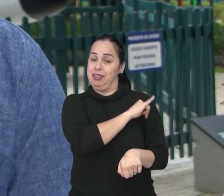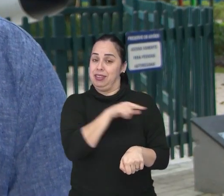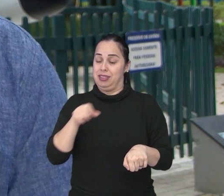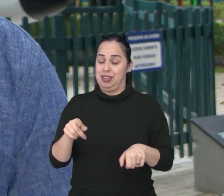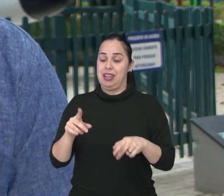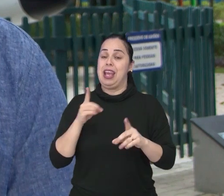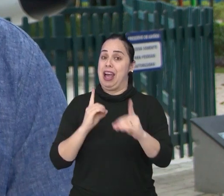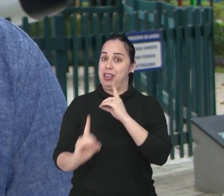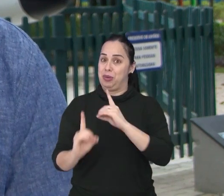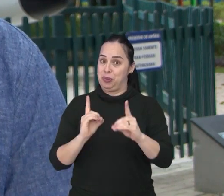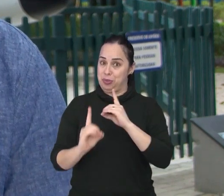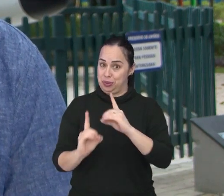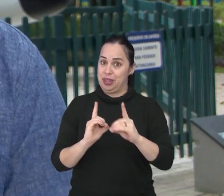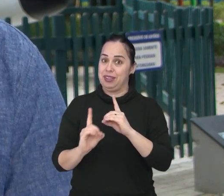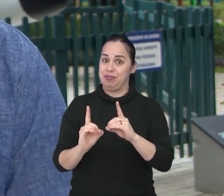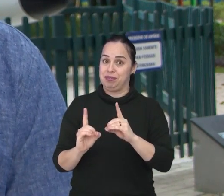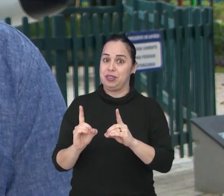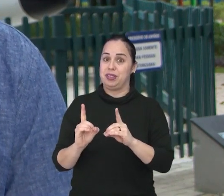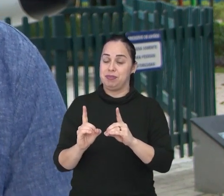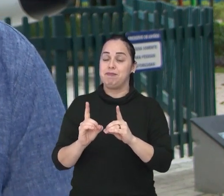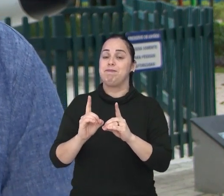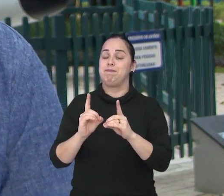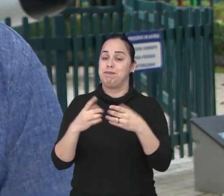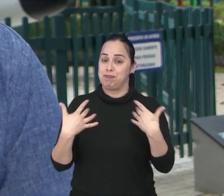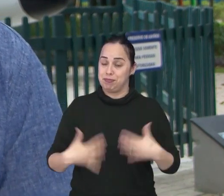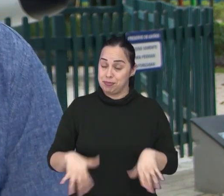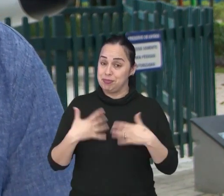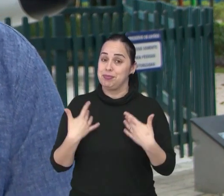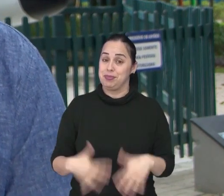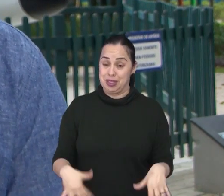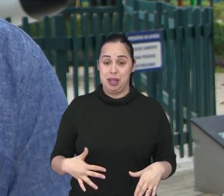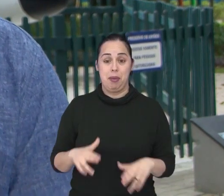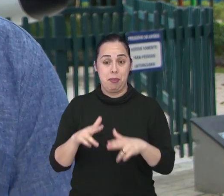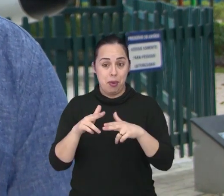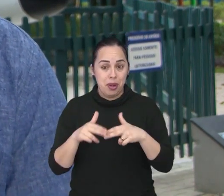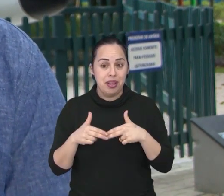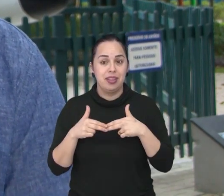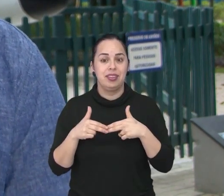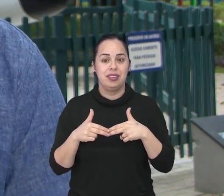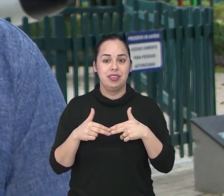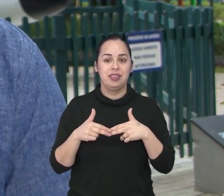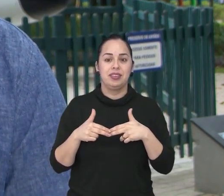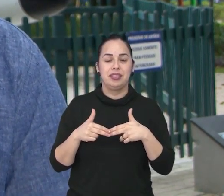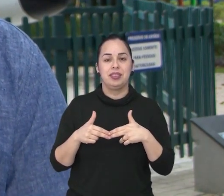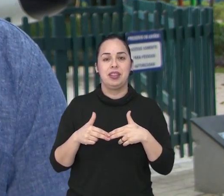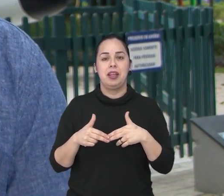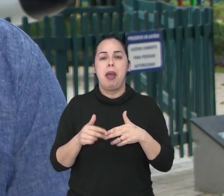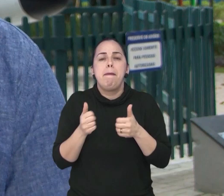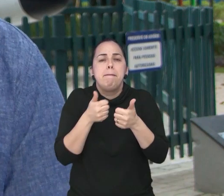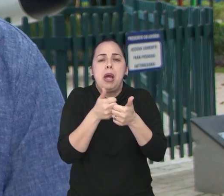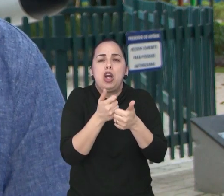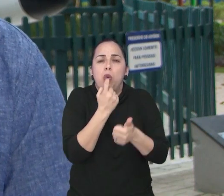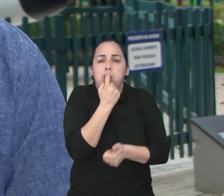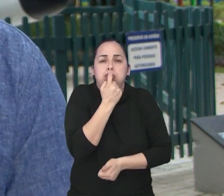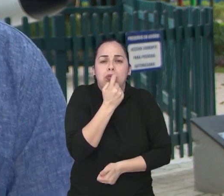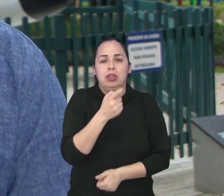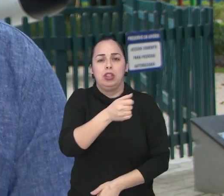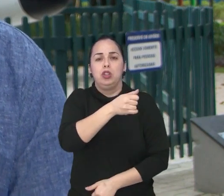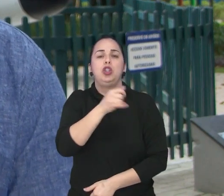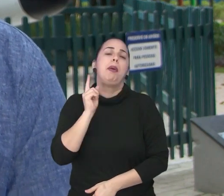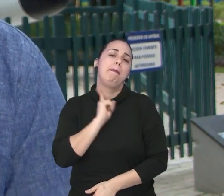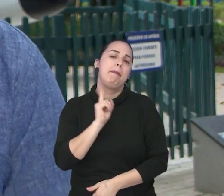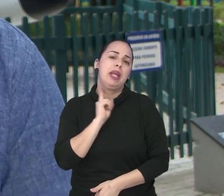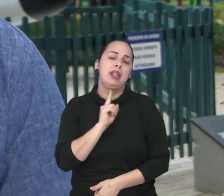Paulo, na beira da Dutra, onde passa 70% da riqueza passa por aqui, e também acabamos sendo um hub entre o